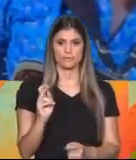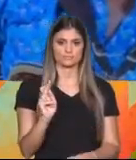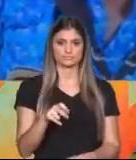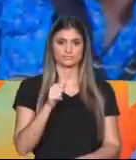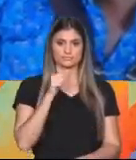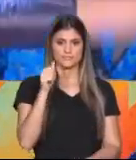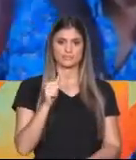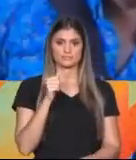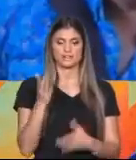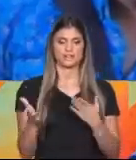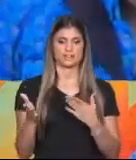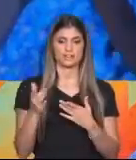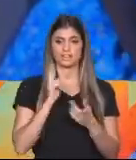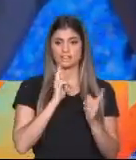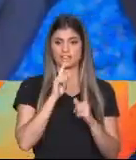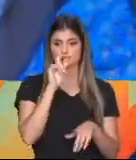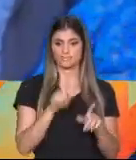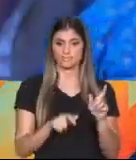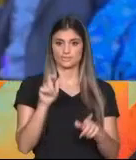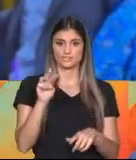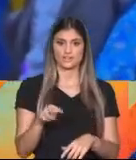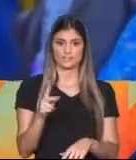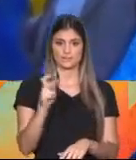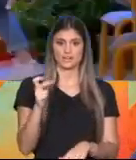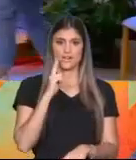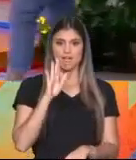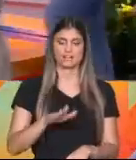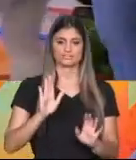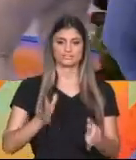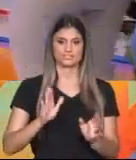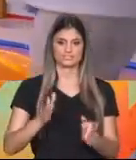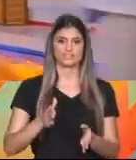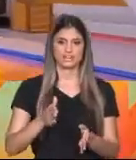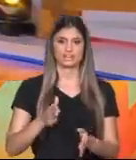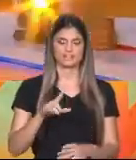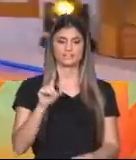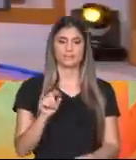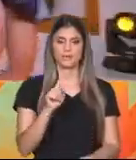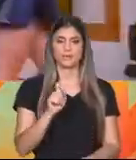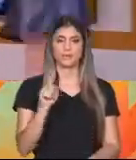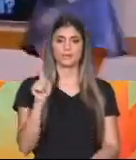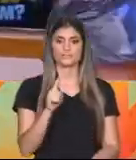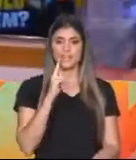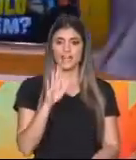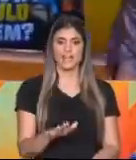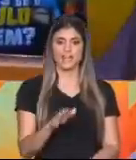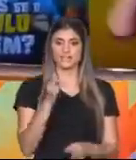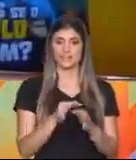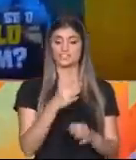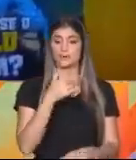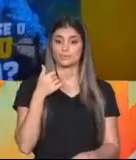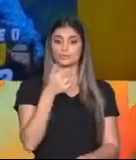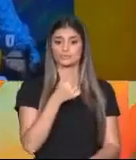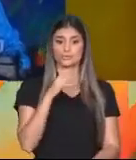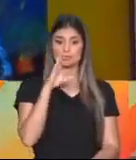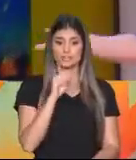chegou para animar a malta. A Maria já cá está, o Zé está cá também. Está bonita, não